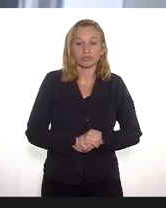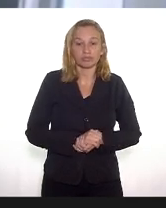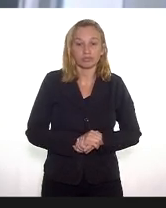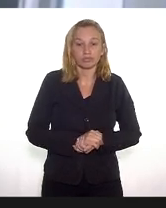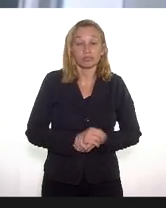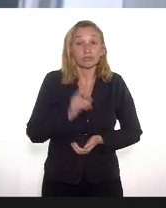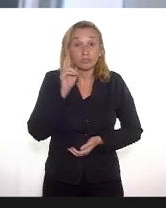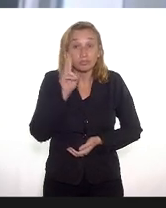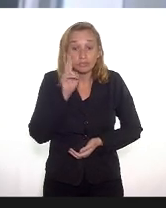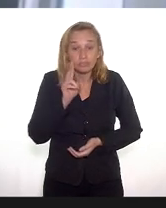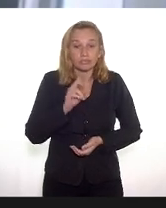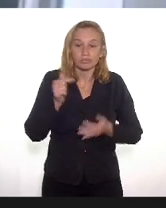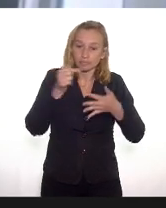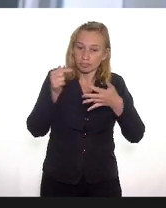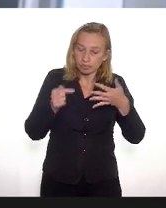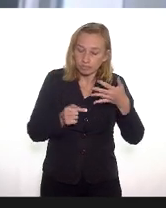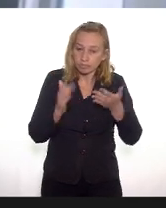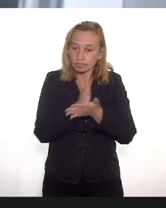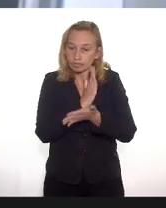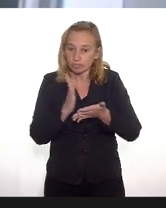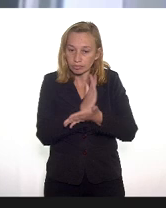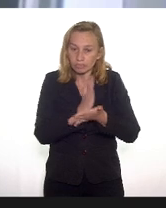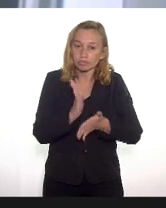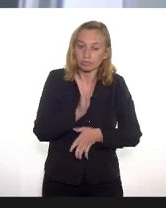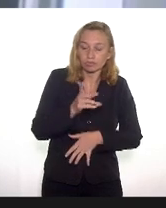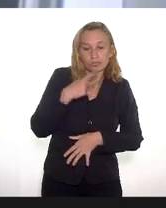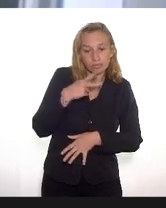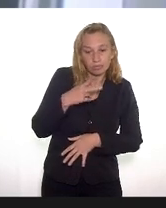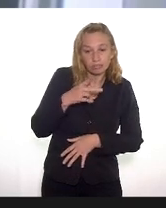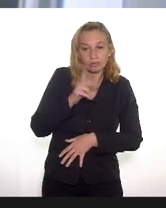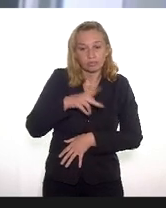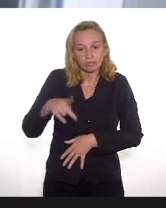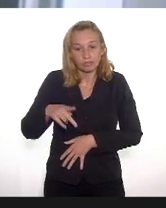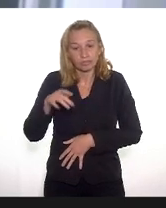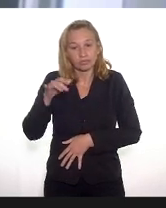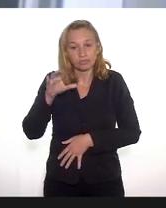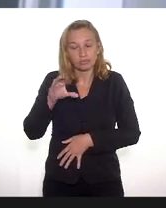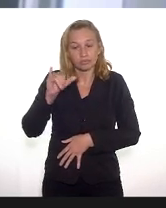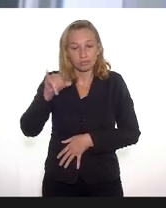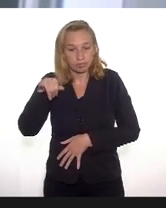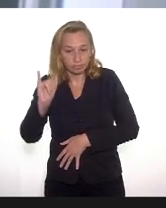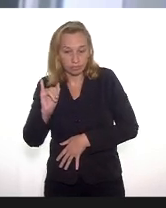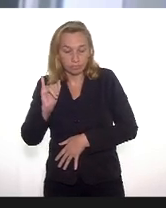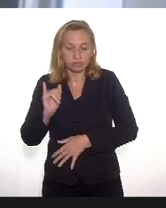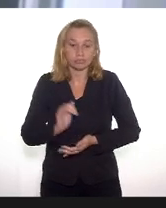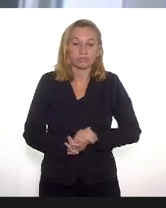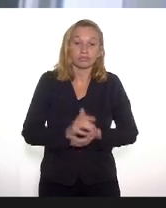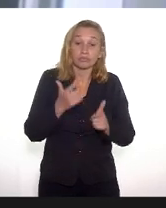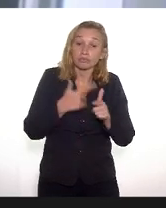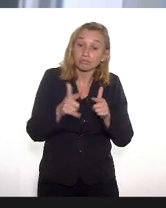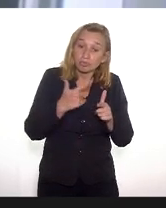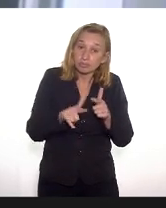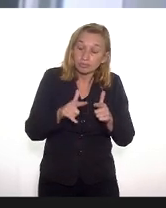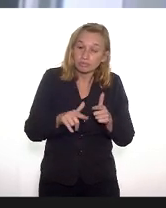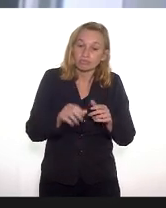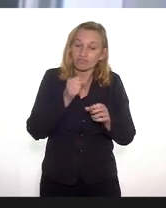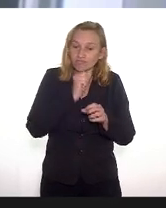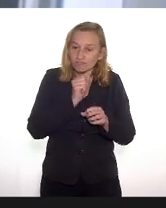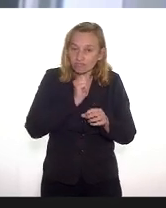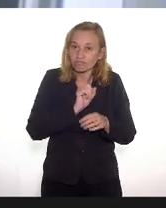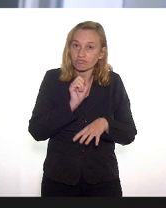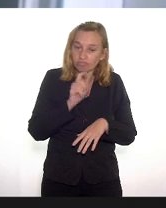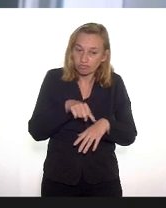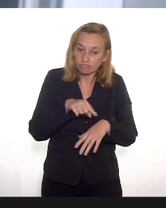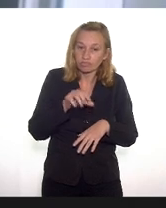mas lembrar alguns pontos, alguns até trazidos agora há pouco pelo professor Sidney Borges, mas problemas antigos, né? Não